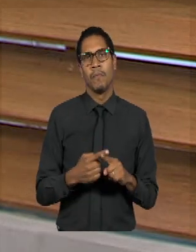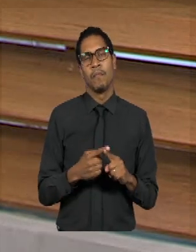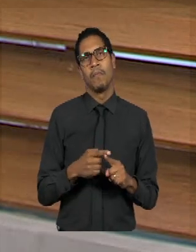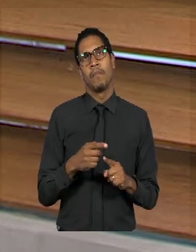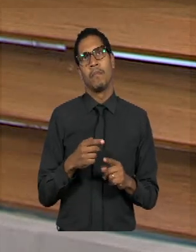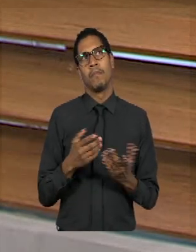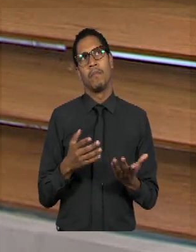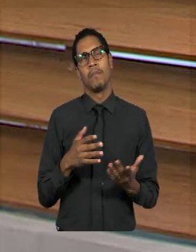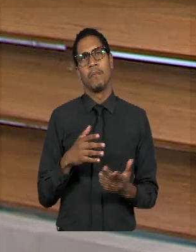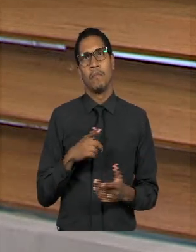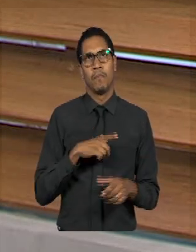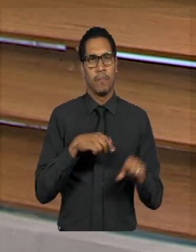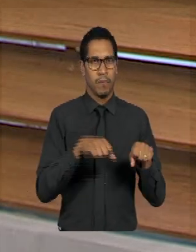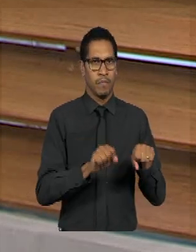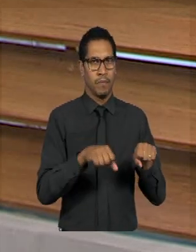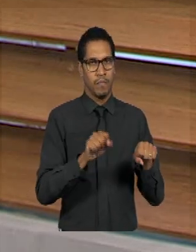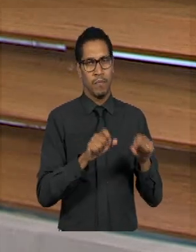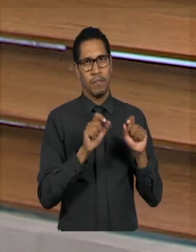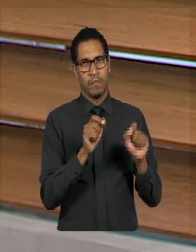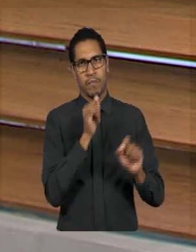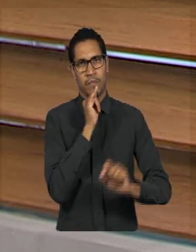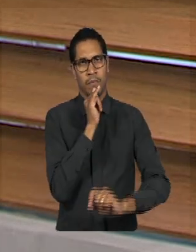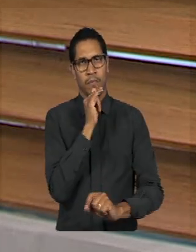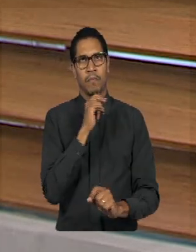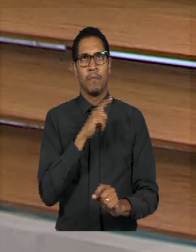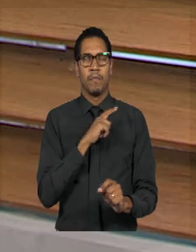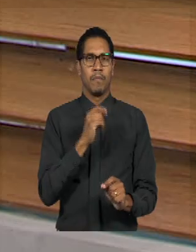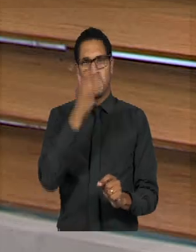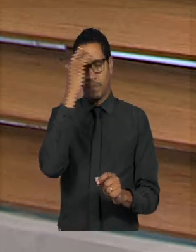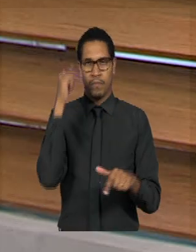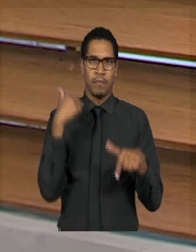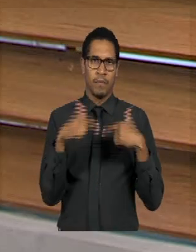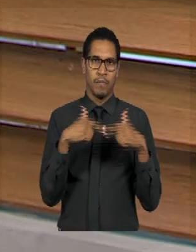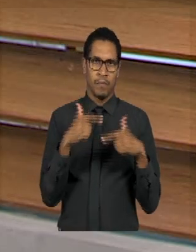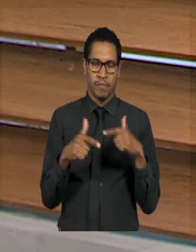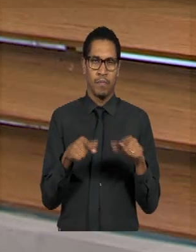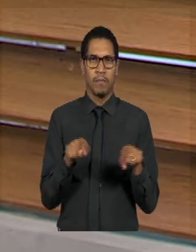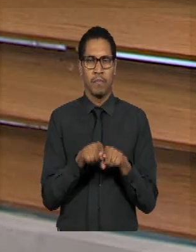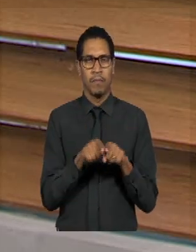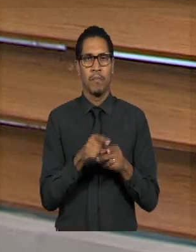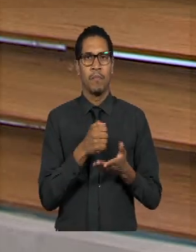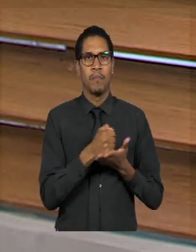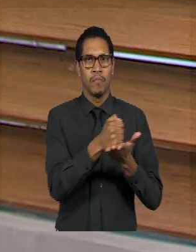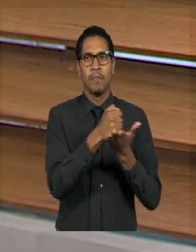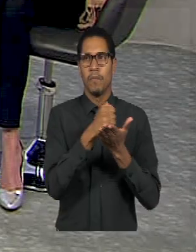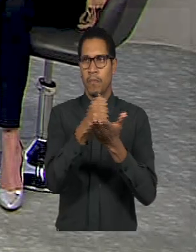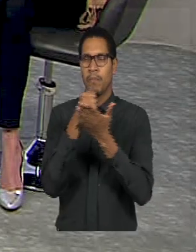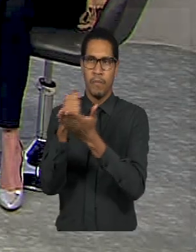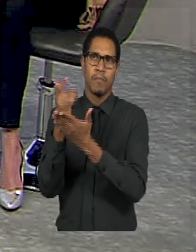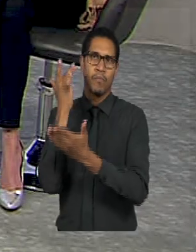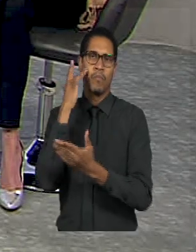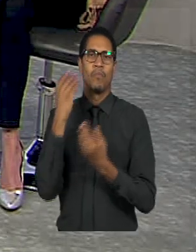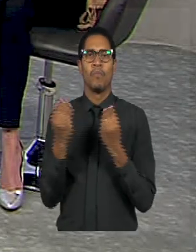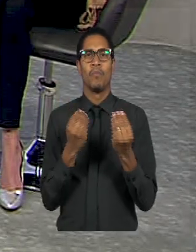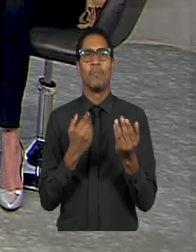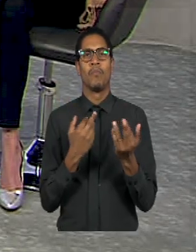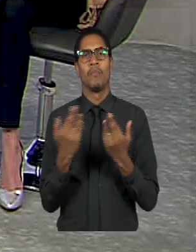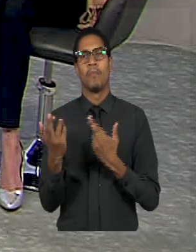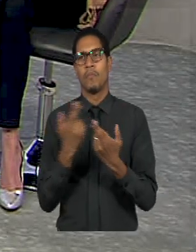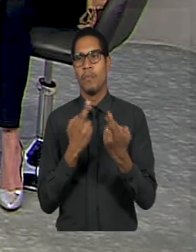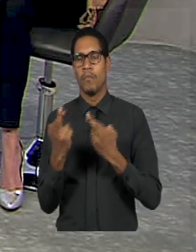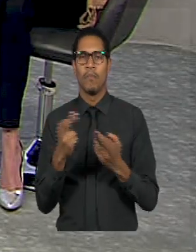formos falar do motociclista, que ele é um entregador, motofretista, eu não sei qual a relação dele com essa empresa, qual é o